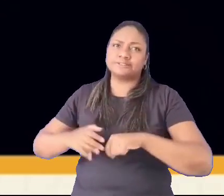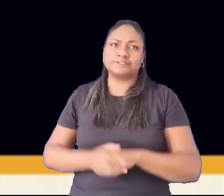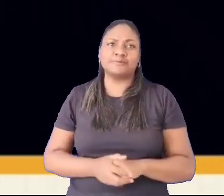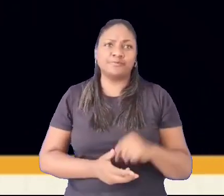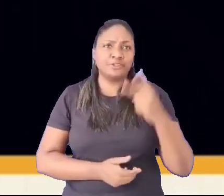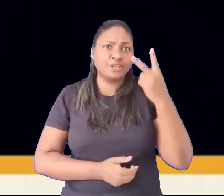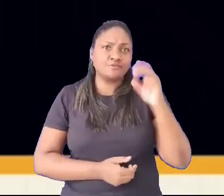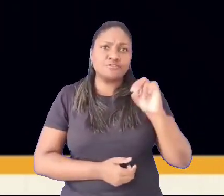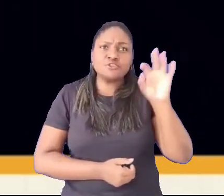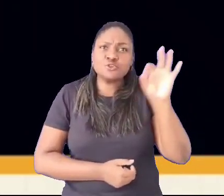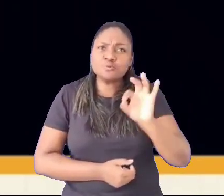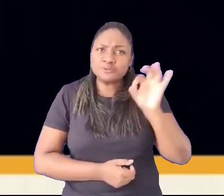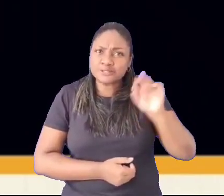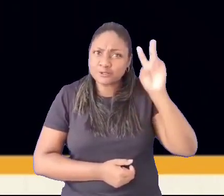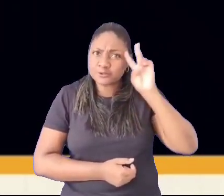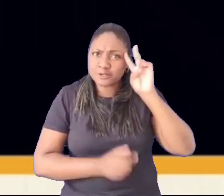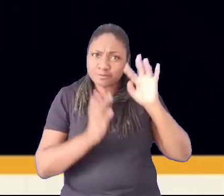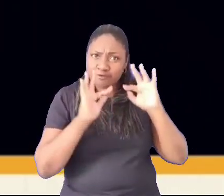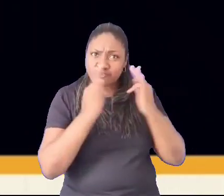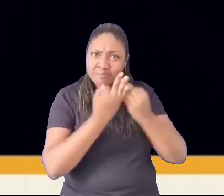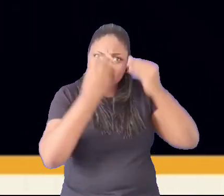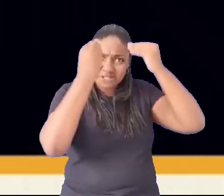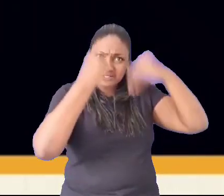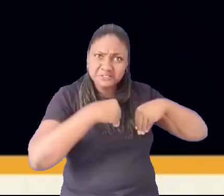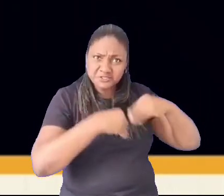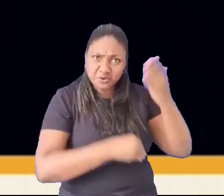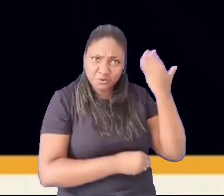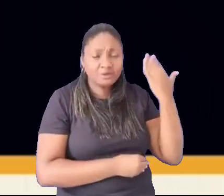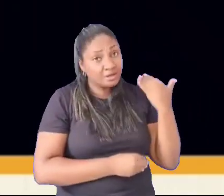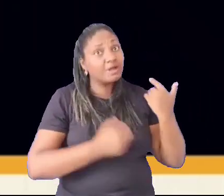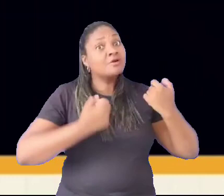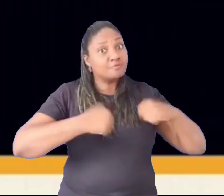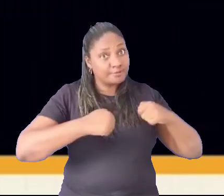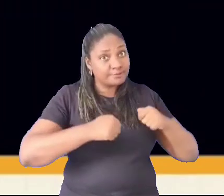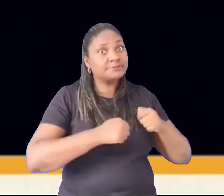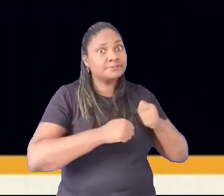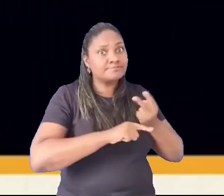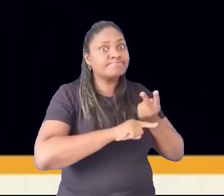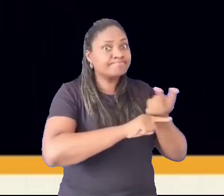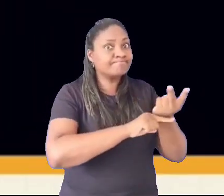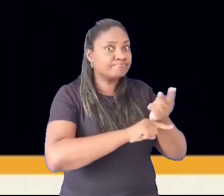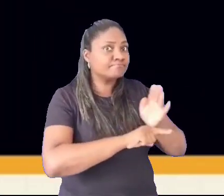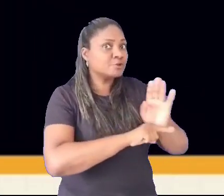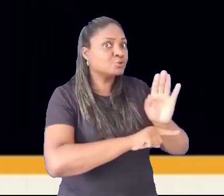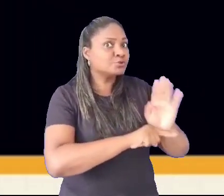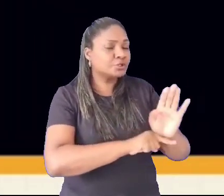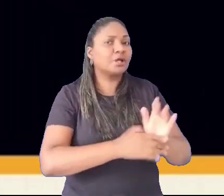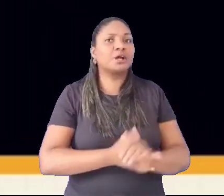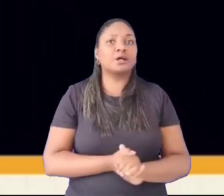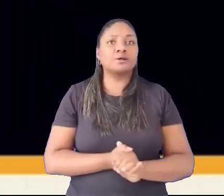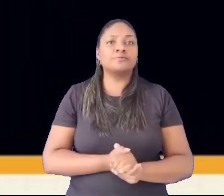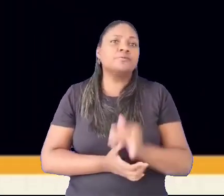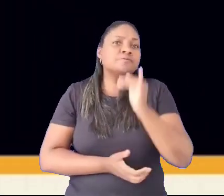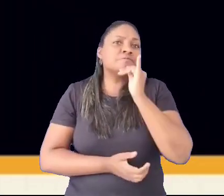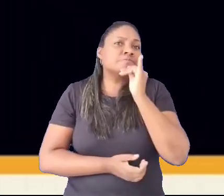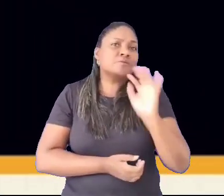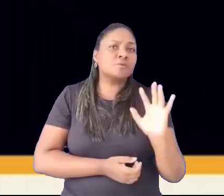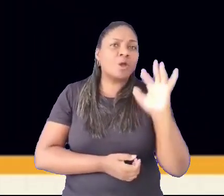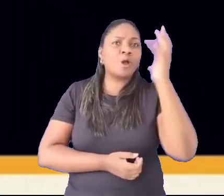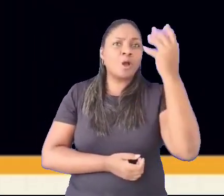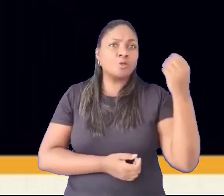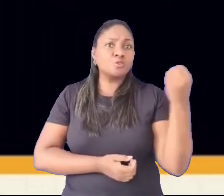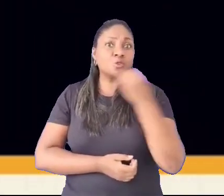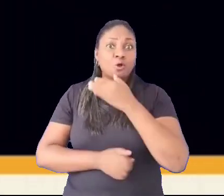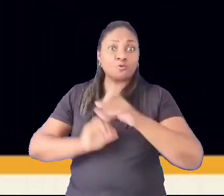Aqueles 20% de pais que eu disse que ano passado tinham desistido, a gente vai ter que correr atrás deles. Se vier uma